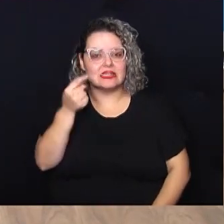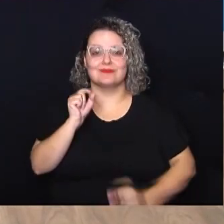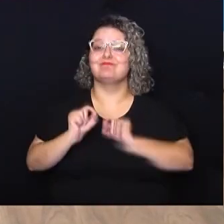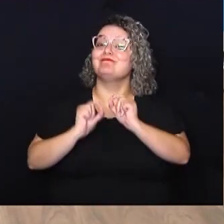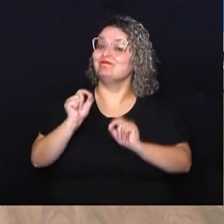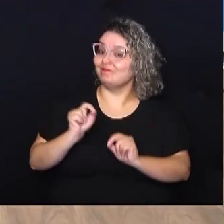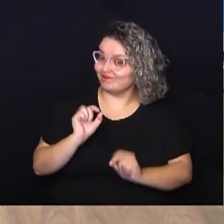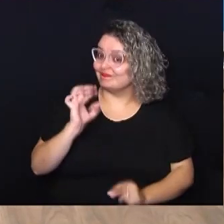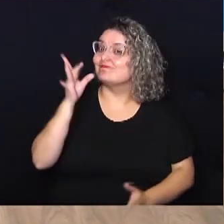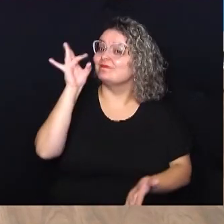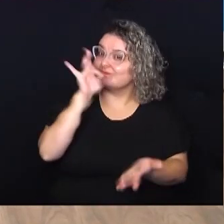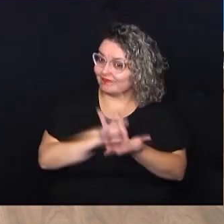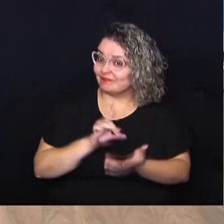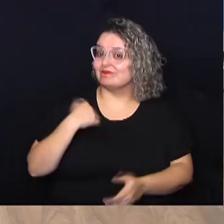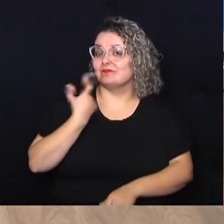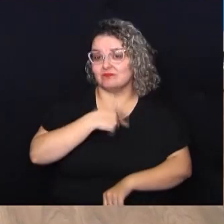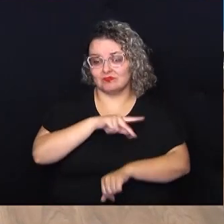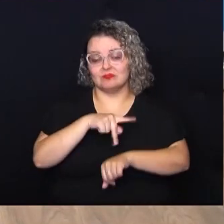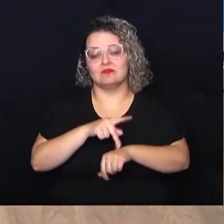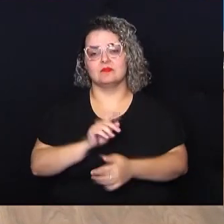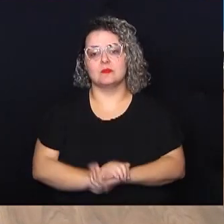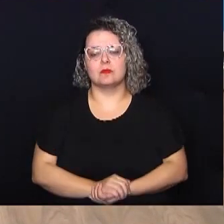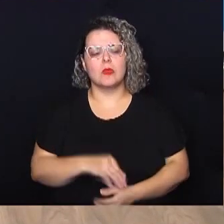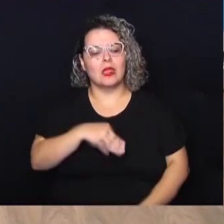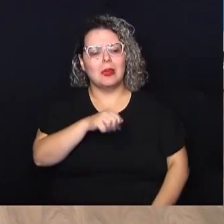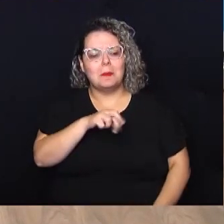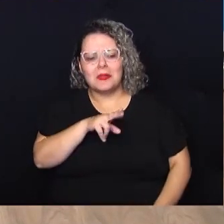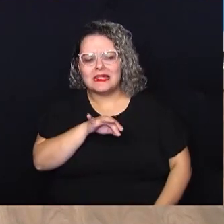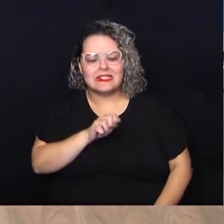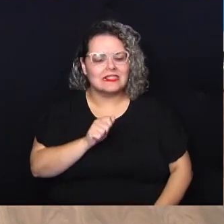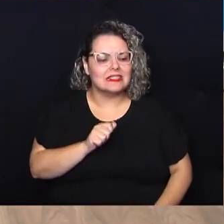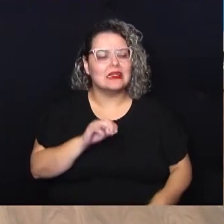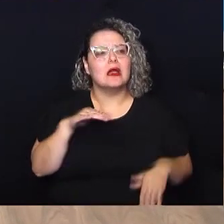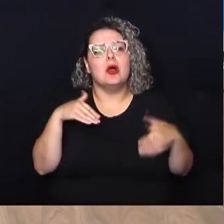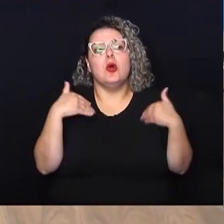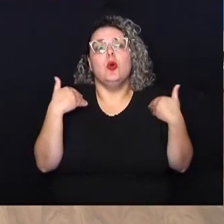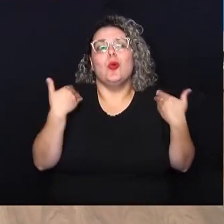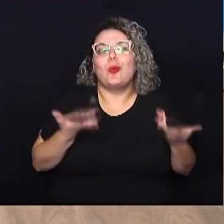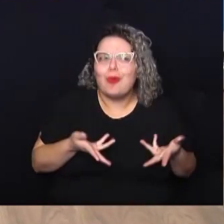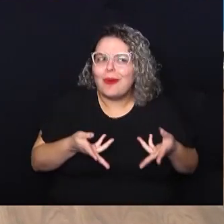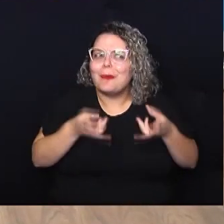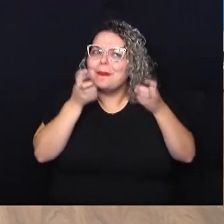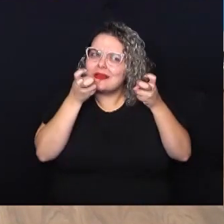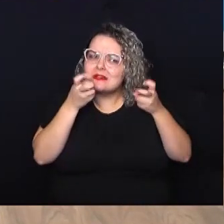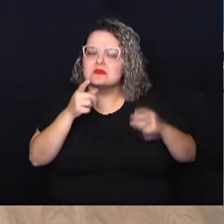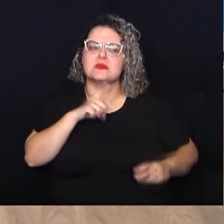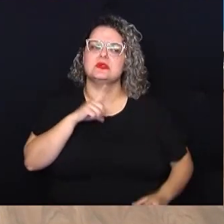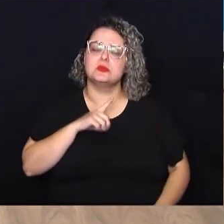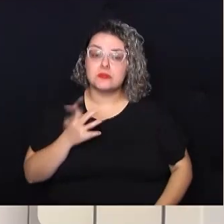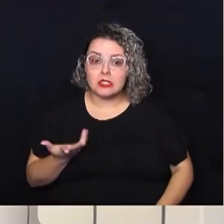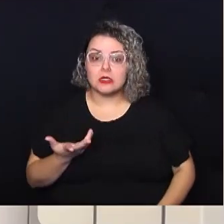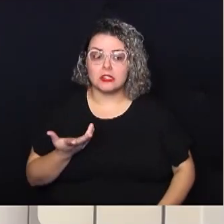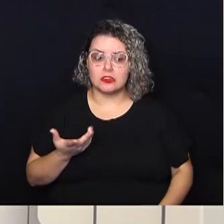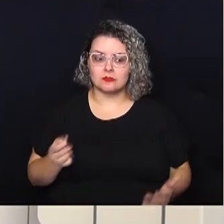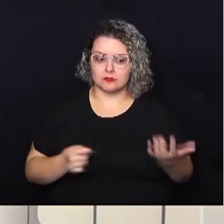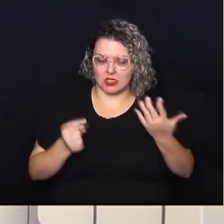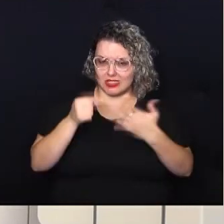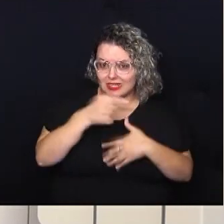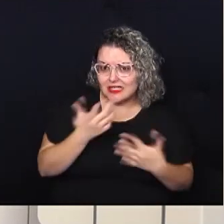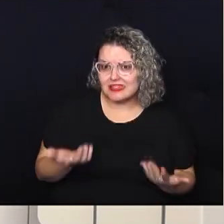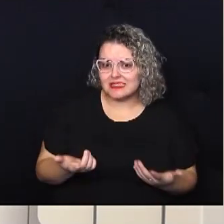realidade aqui do nosso país. Mariana, qual que é a percepção que você tem? Os casos, eles